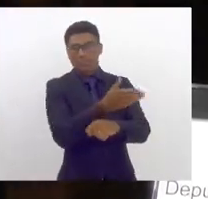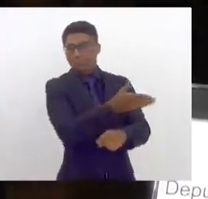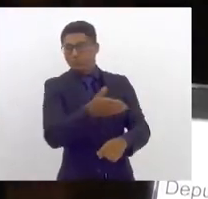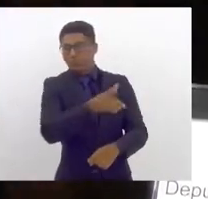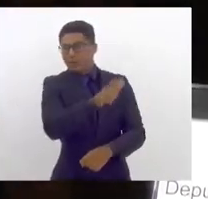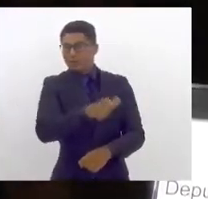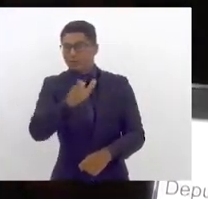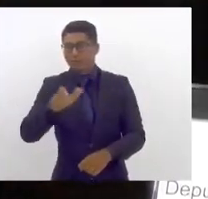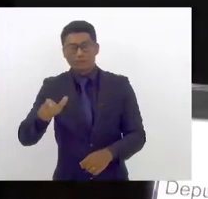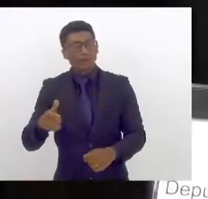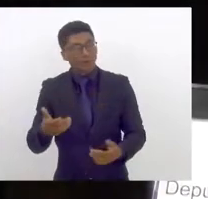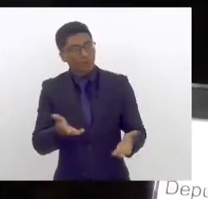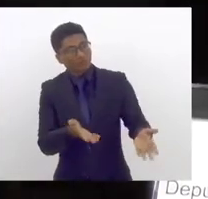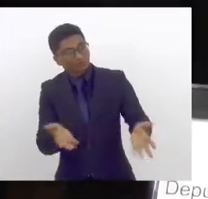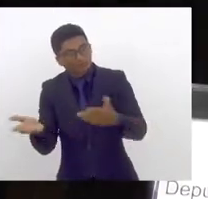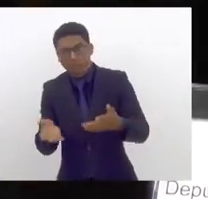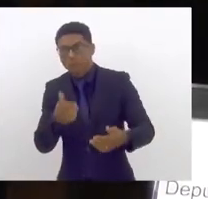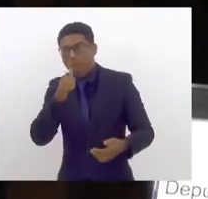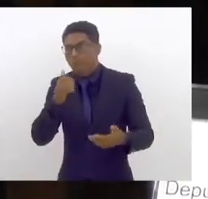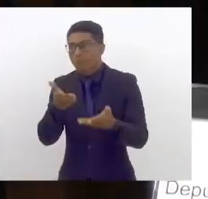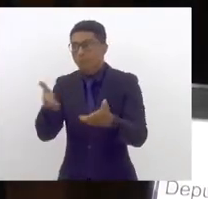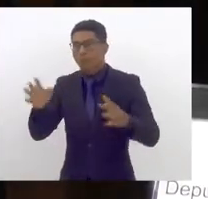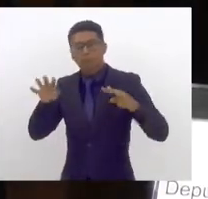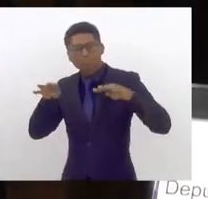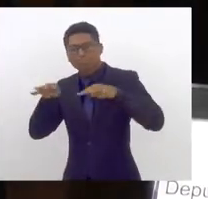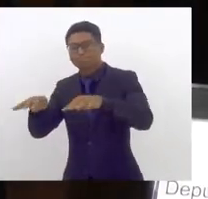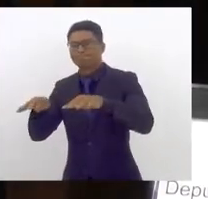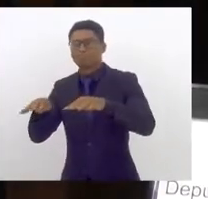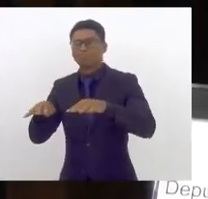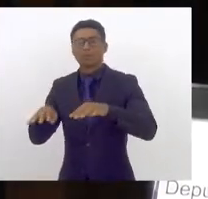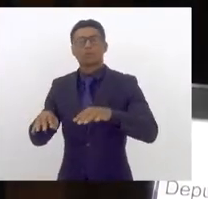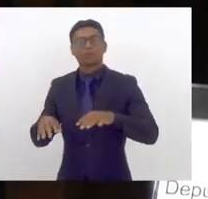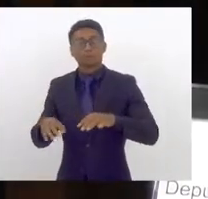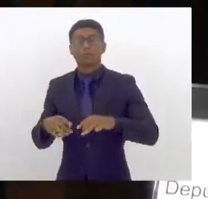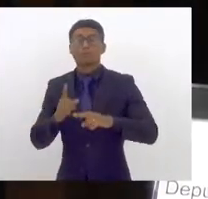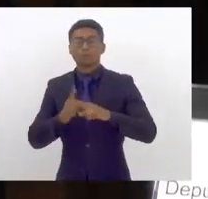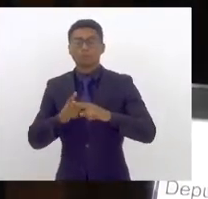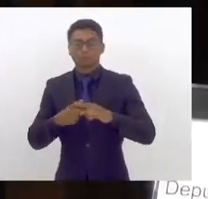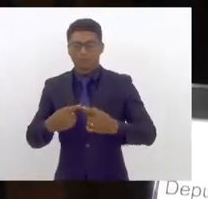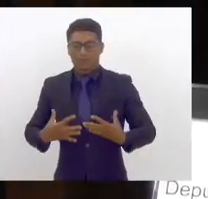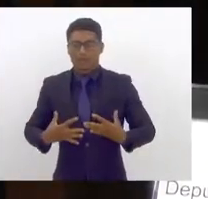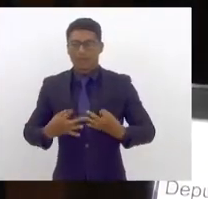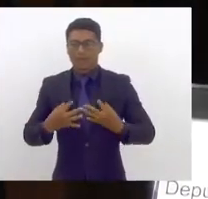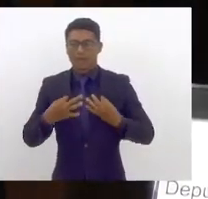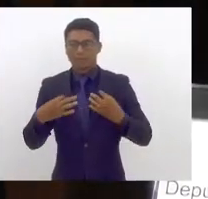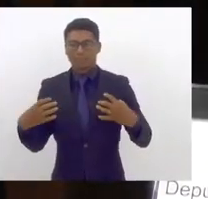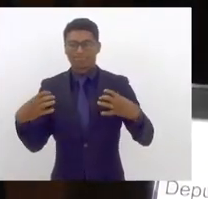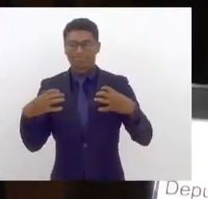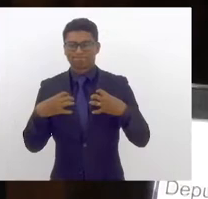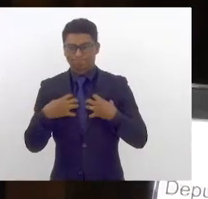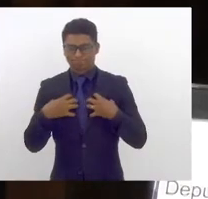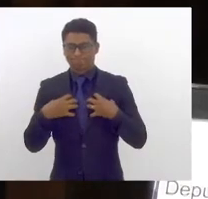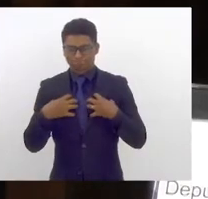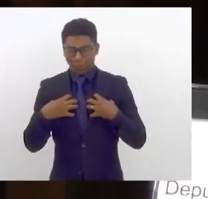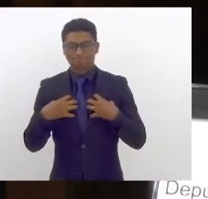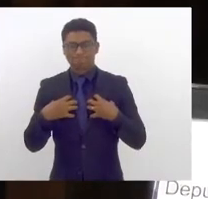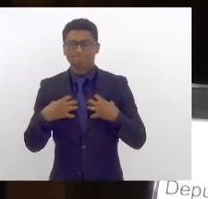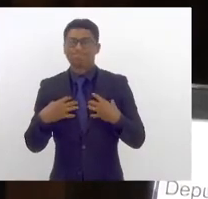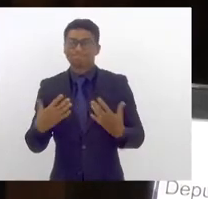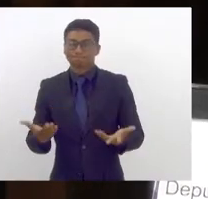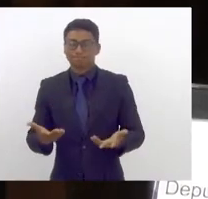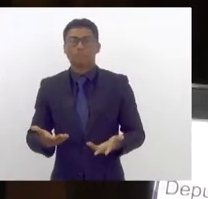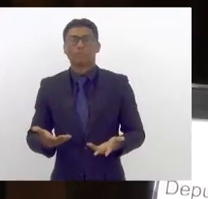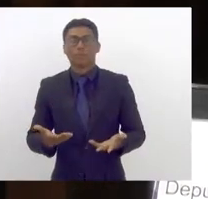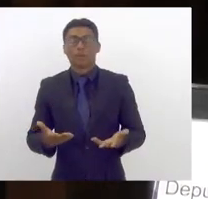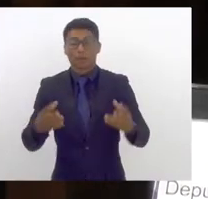que rastreiam as suas mulheres né o câncer de mama dentro dos protocolos né do Ministério